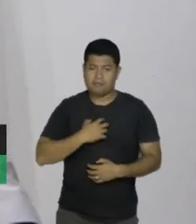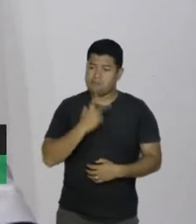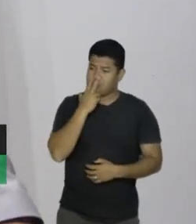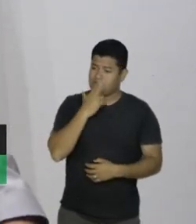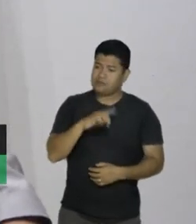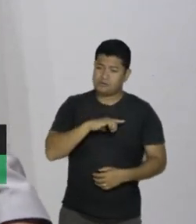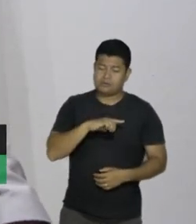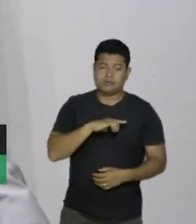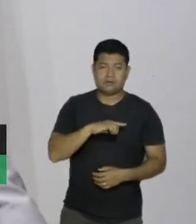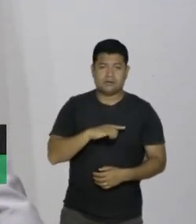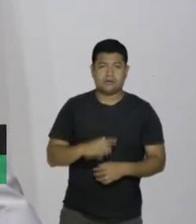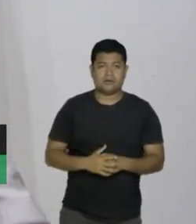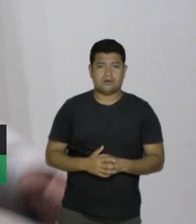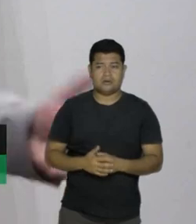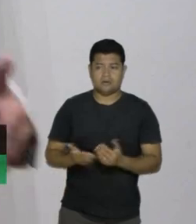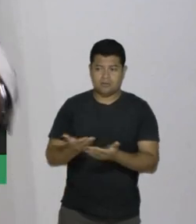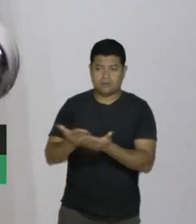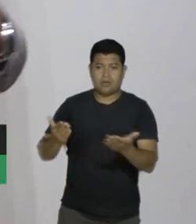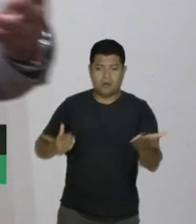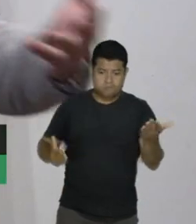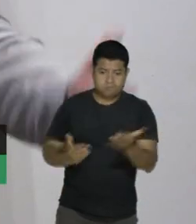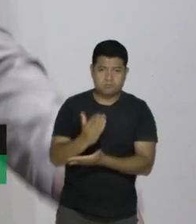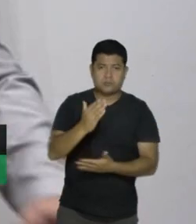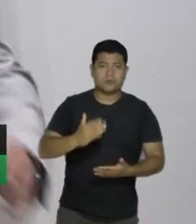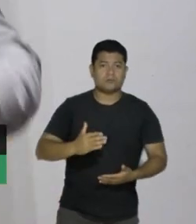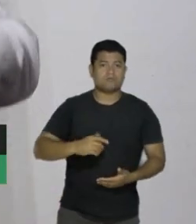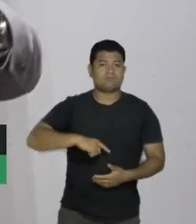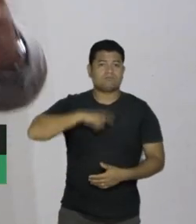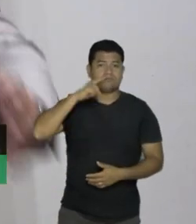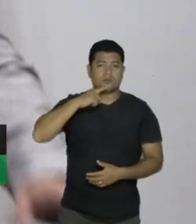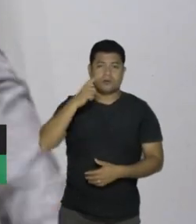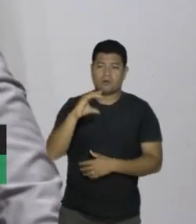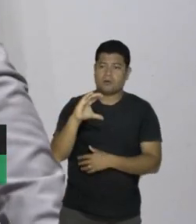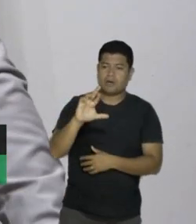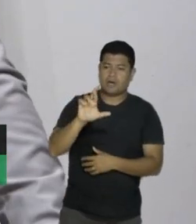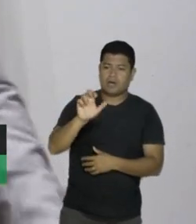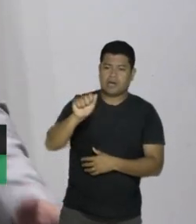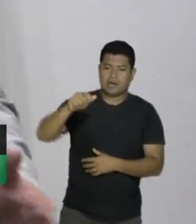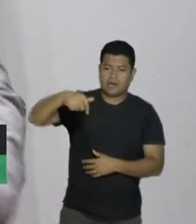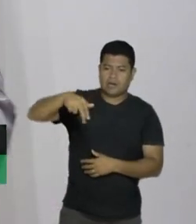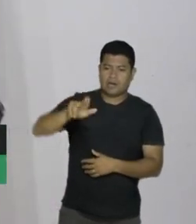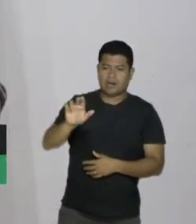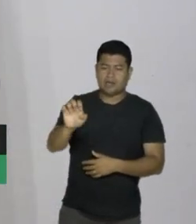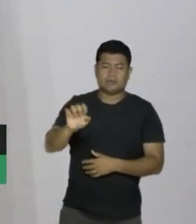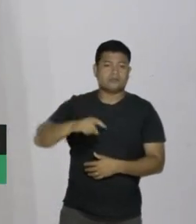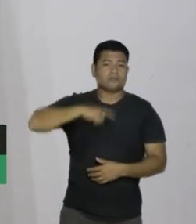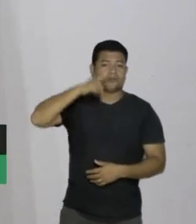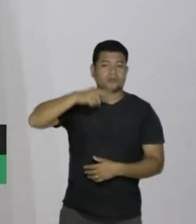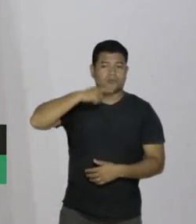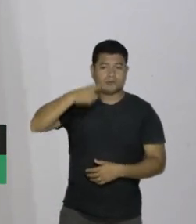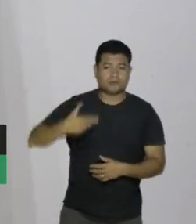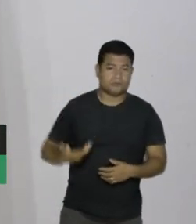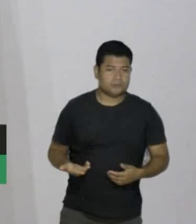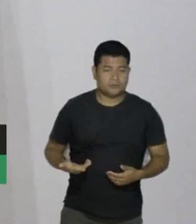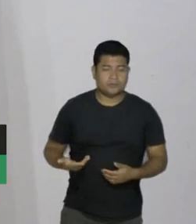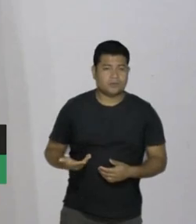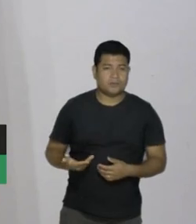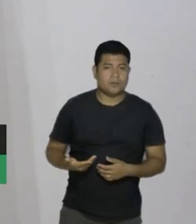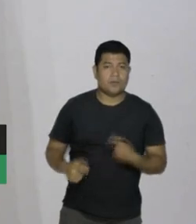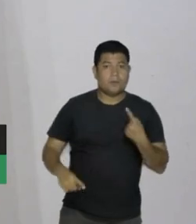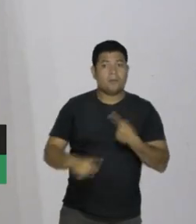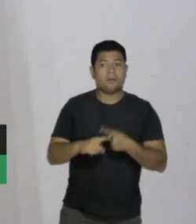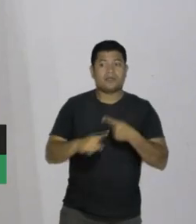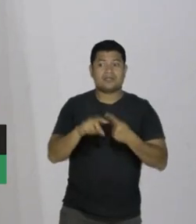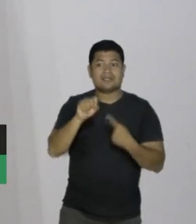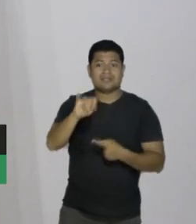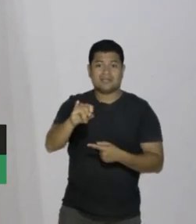passariam pelo crivo para provação para poder ser um cara que não passariam e si mesmo se tivesse condições ainda